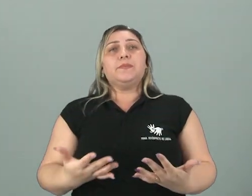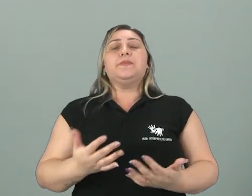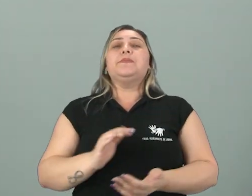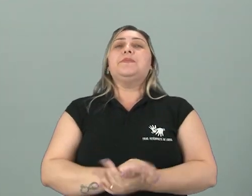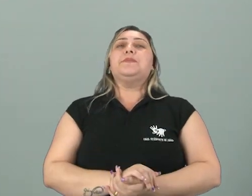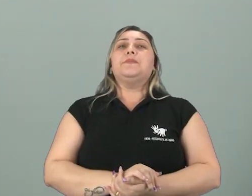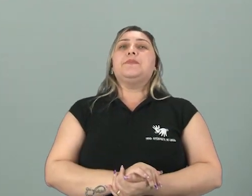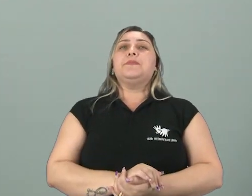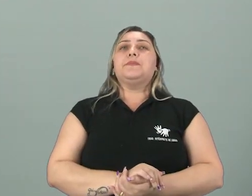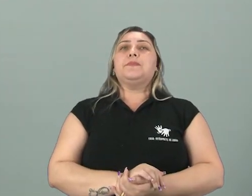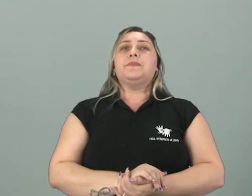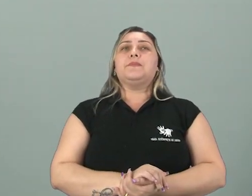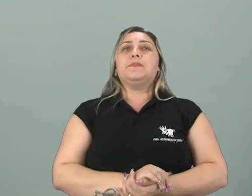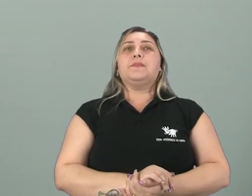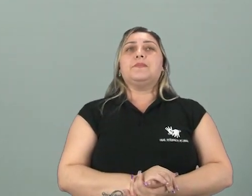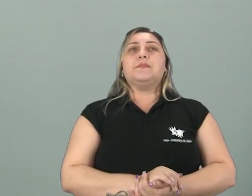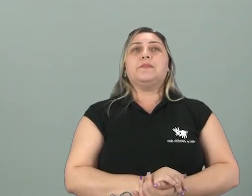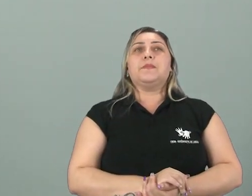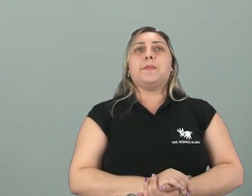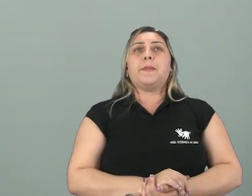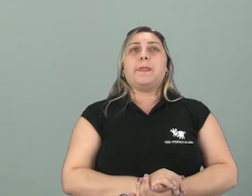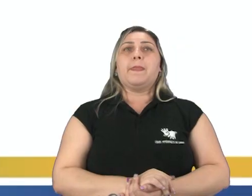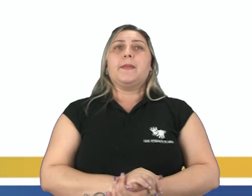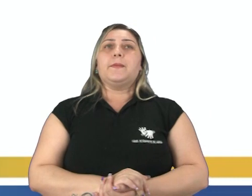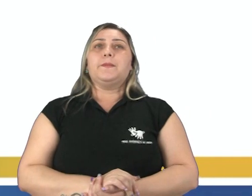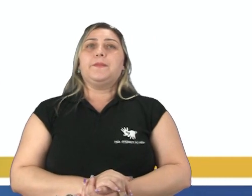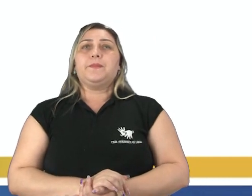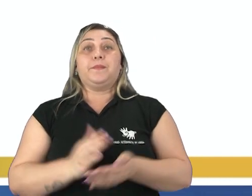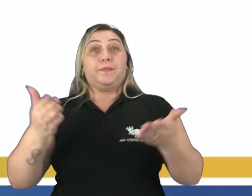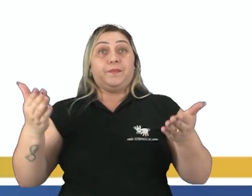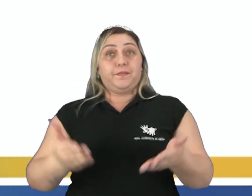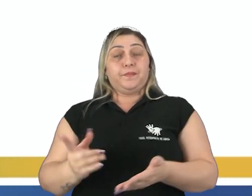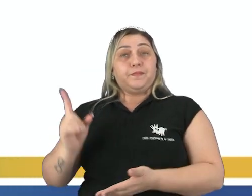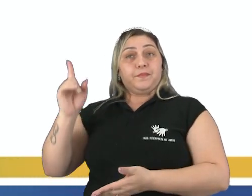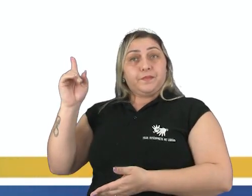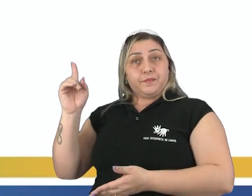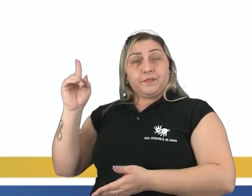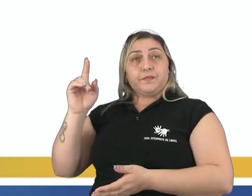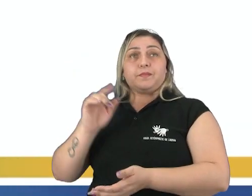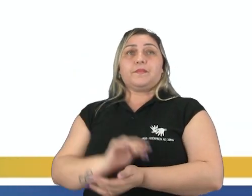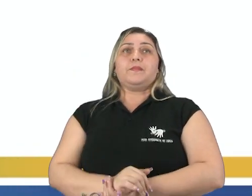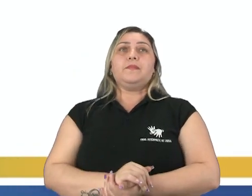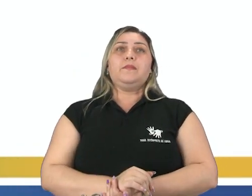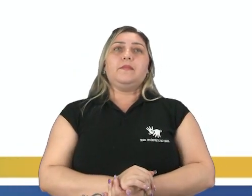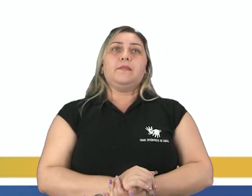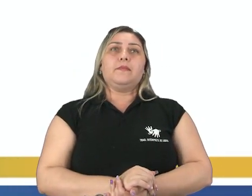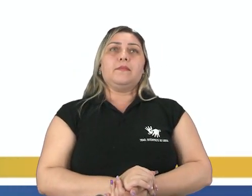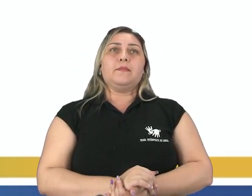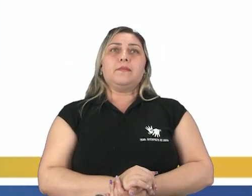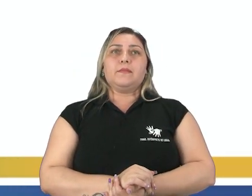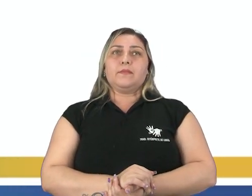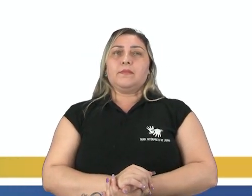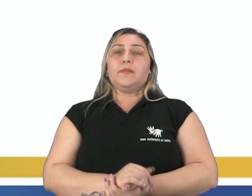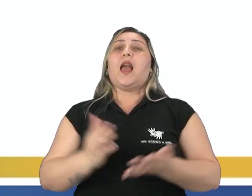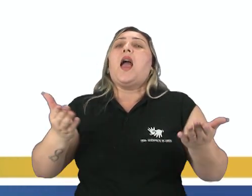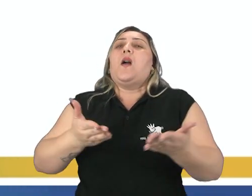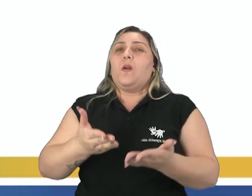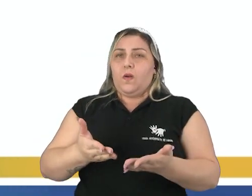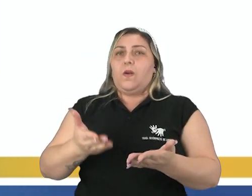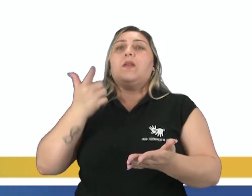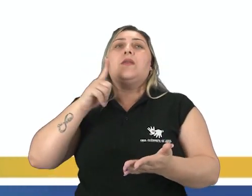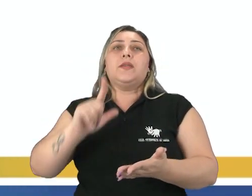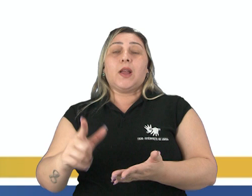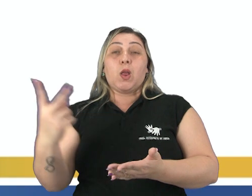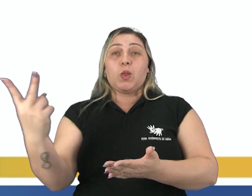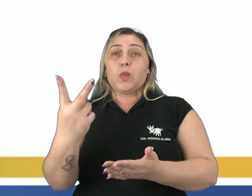ver outras possibilidades? Agora sim, olha só, diz assim, agora vai. Temos também